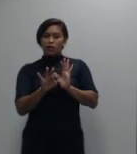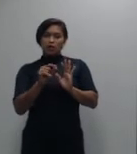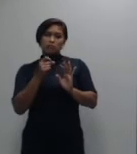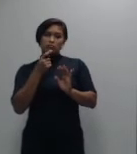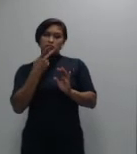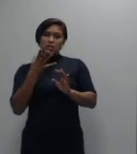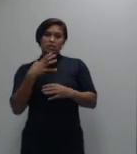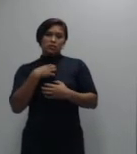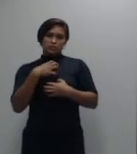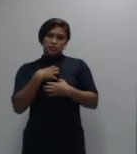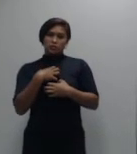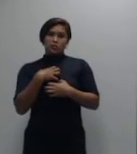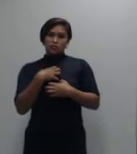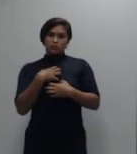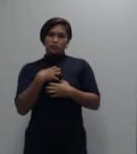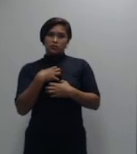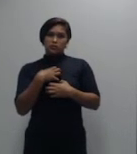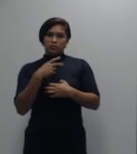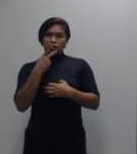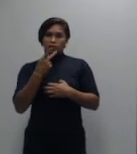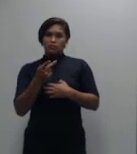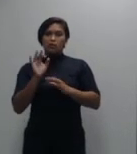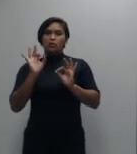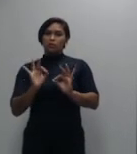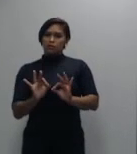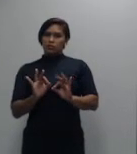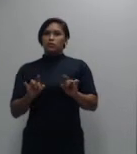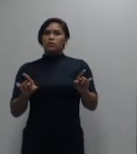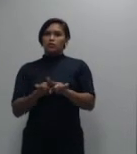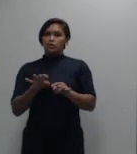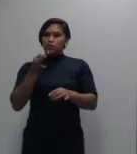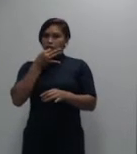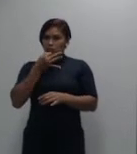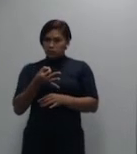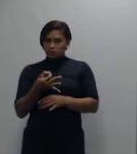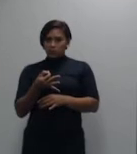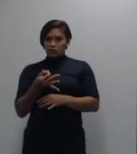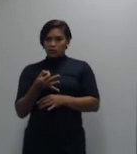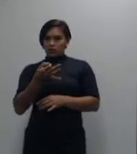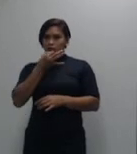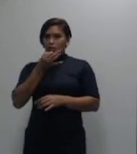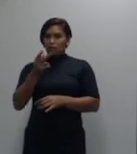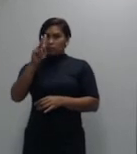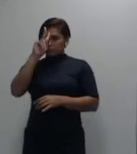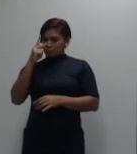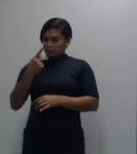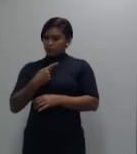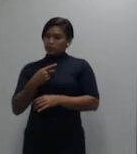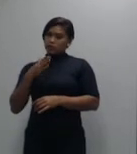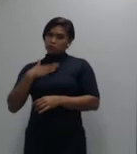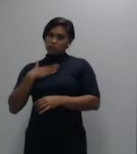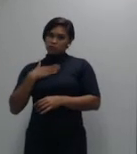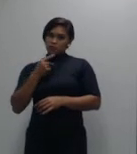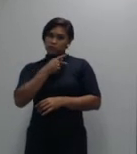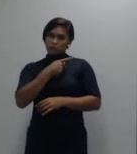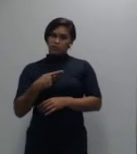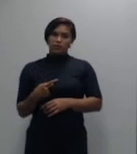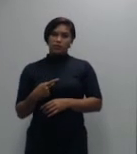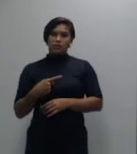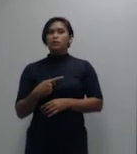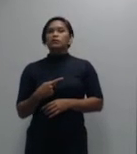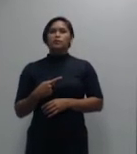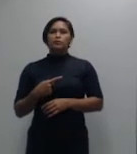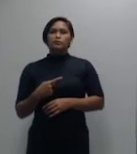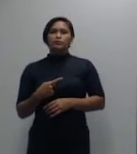não senti isso porque você lê isso é opinião vídeo é o pessoal Bia na presidência Então